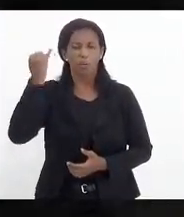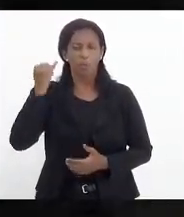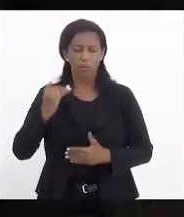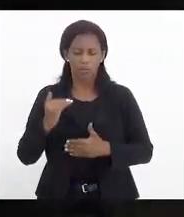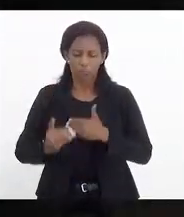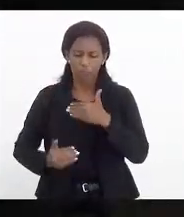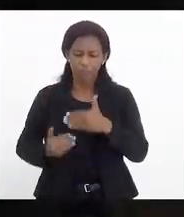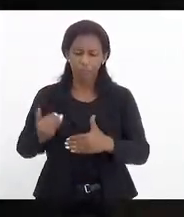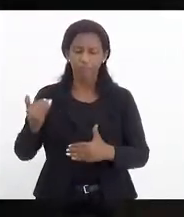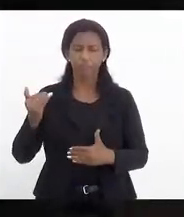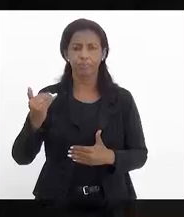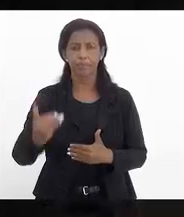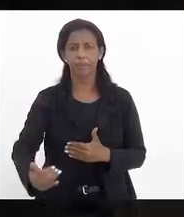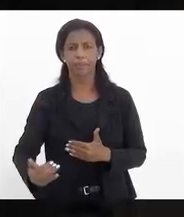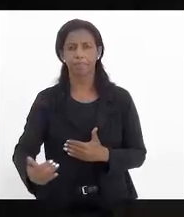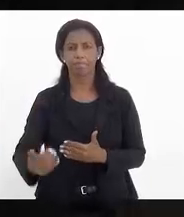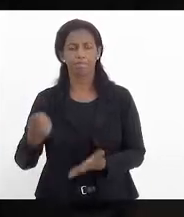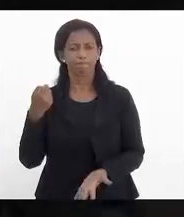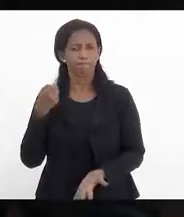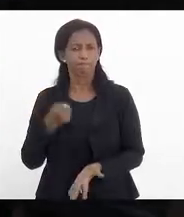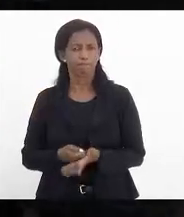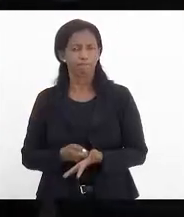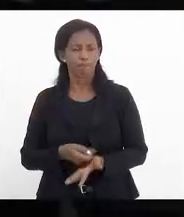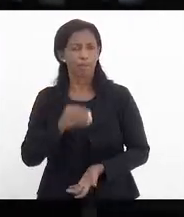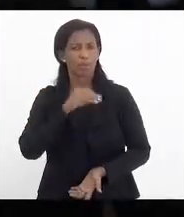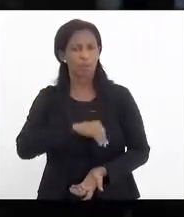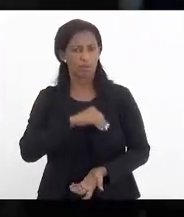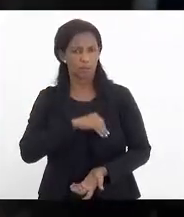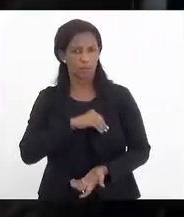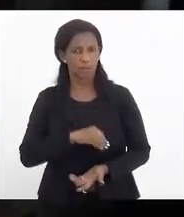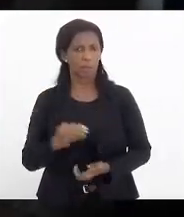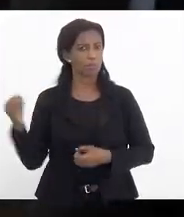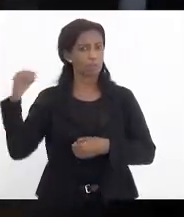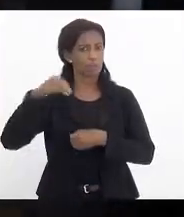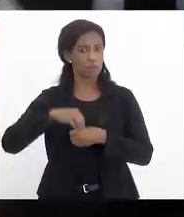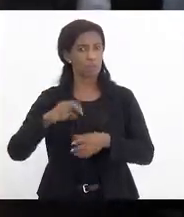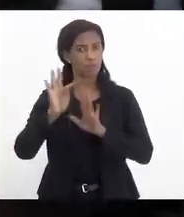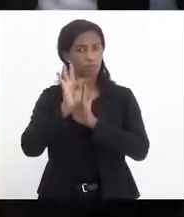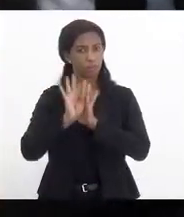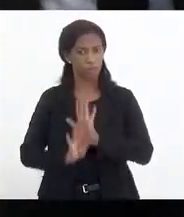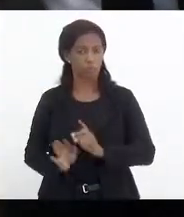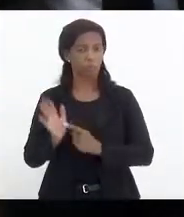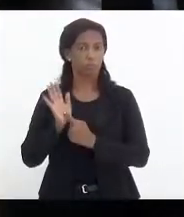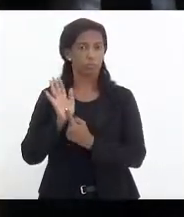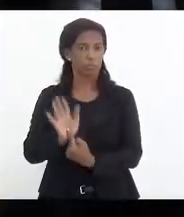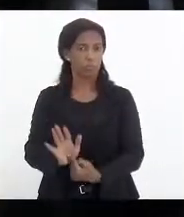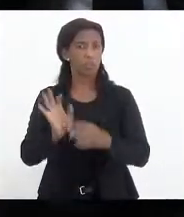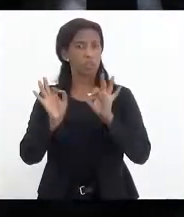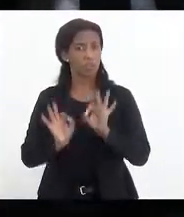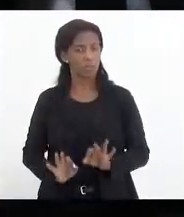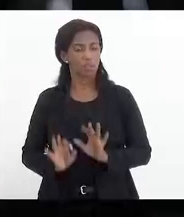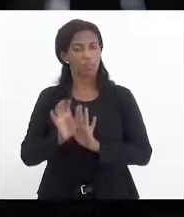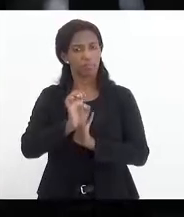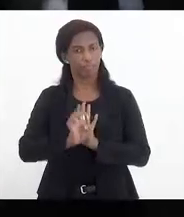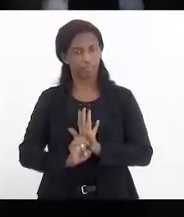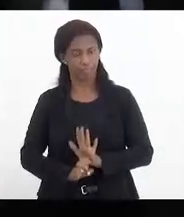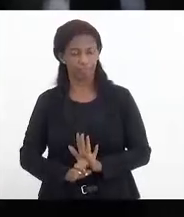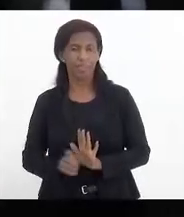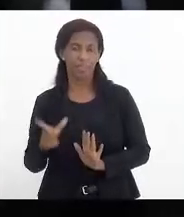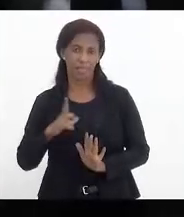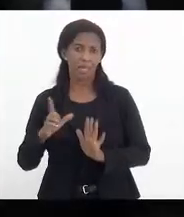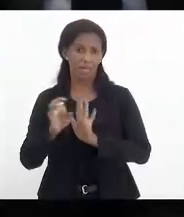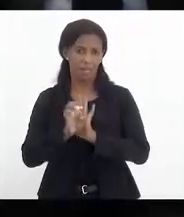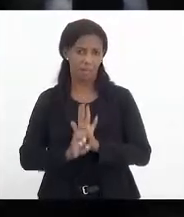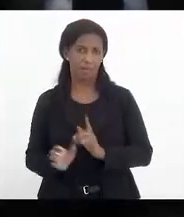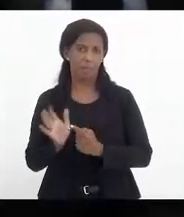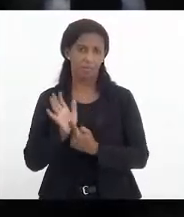consolidar a recomposição salarial dentro do texto que está sendo apresentado, certamente será emendado, tem emendas